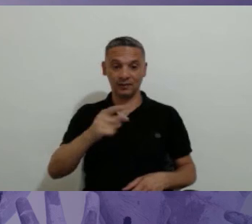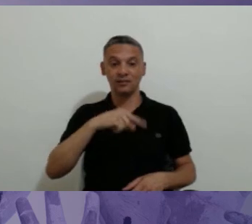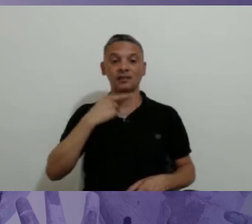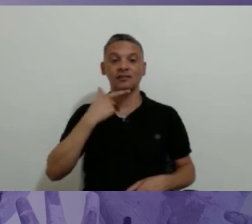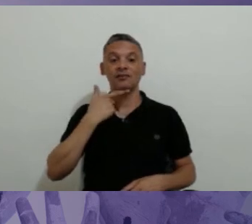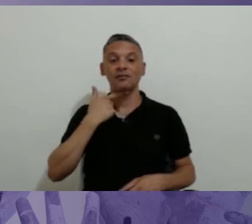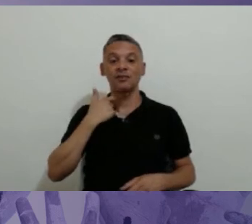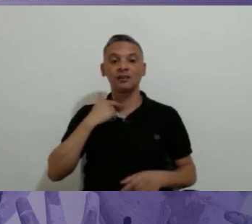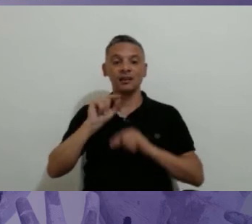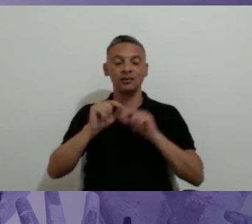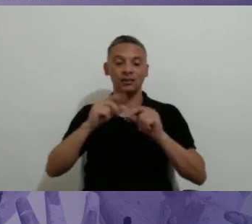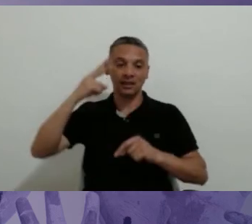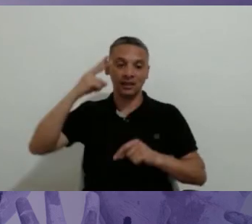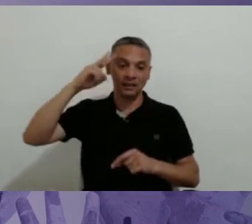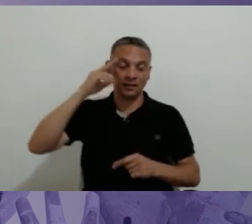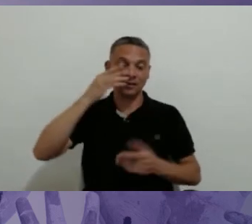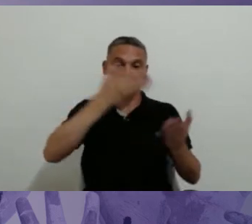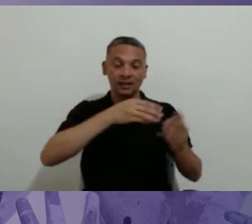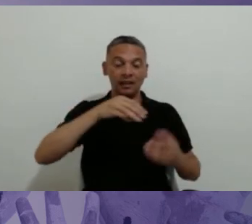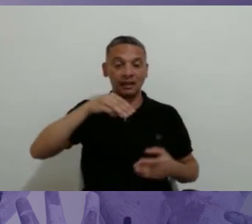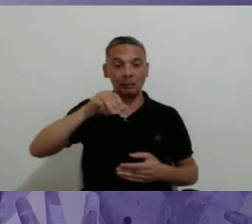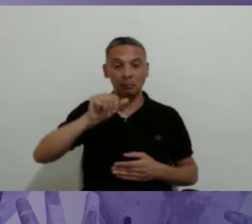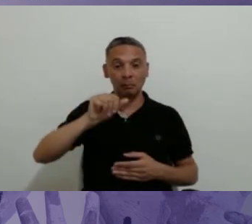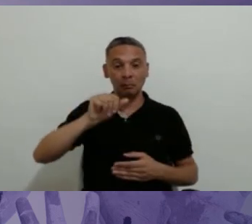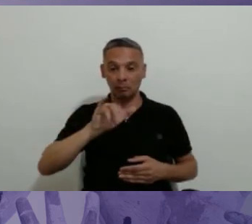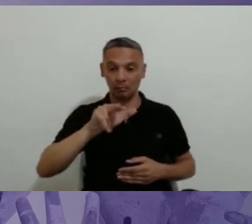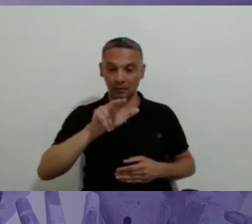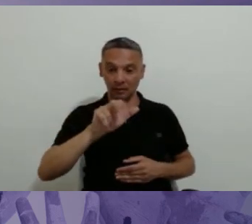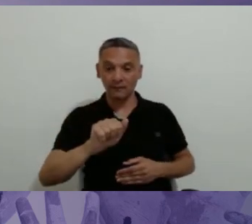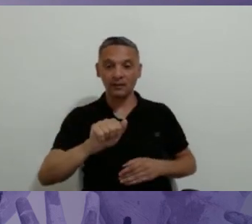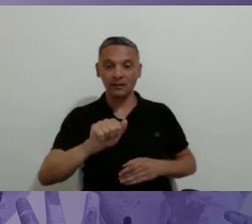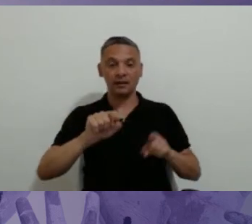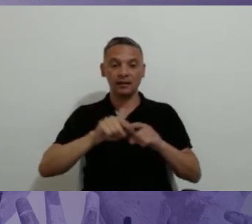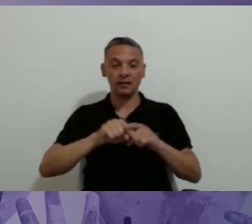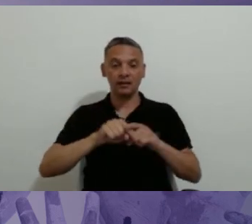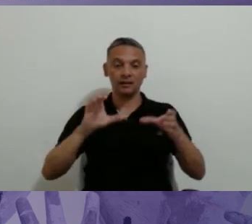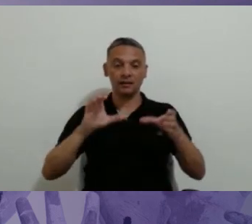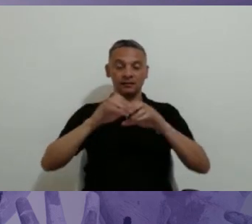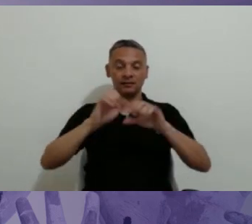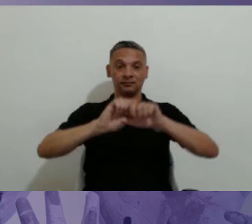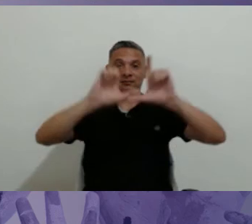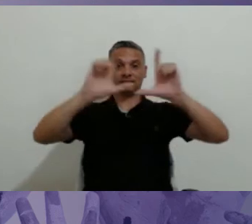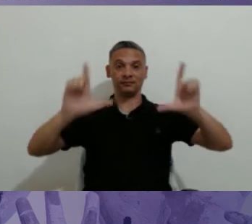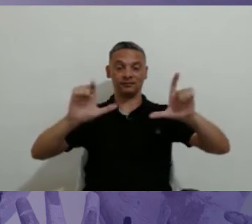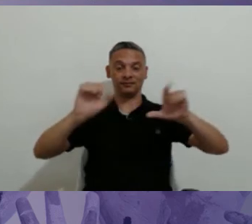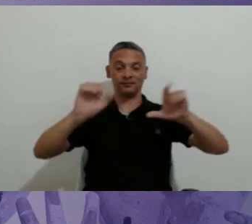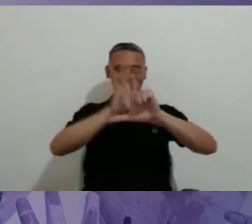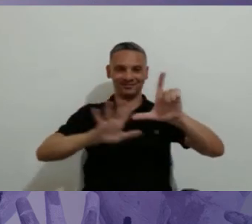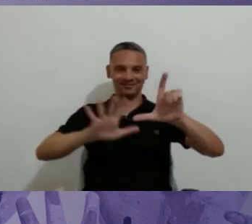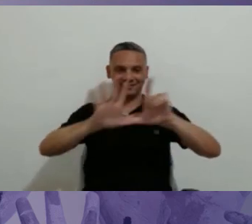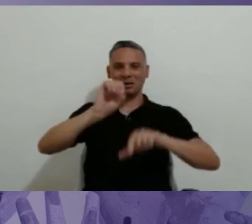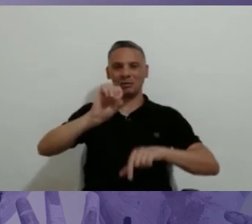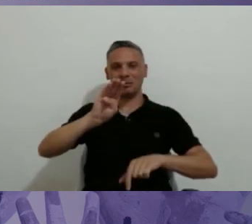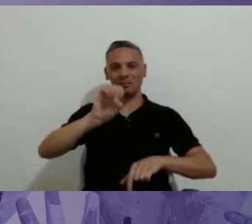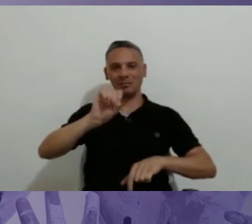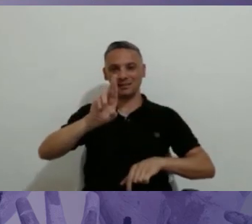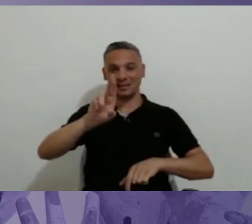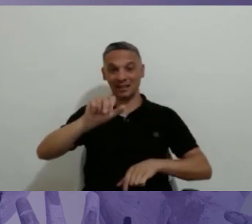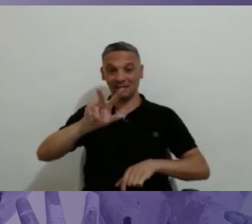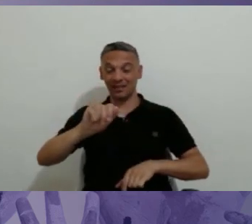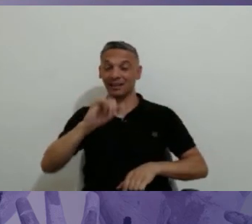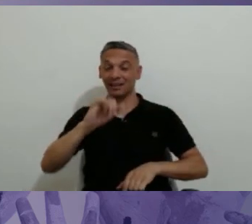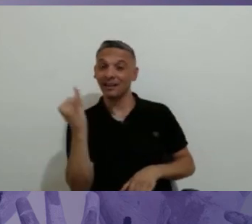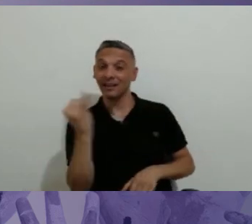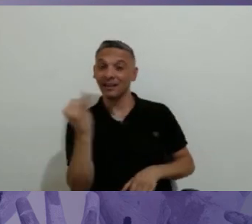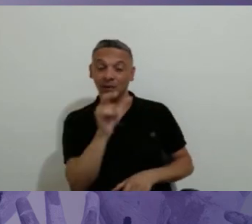Que a história da Marina, que o Observa seja um instrumento muito importante na vida da Marina, que é uma